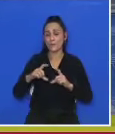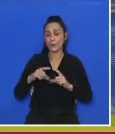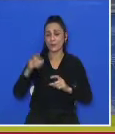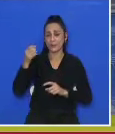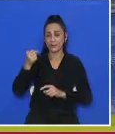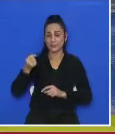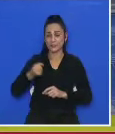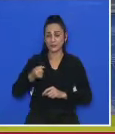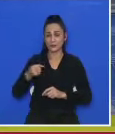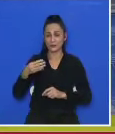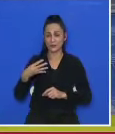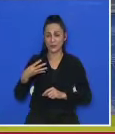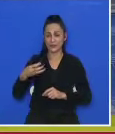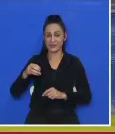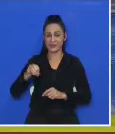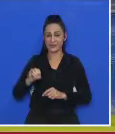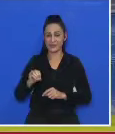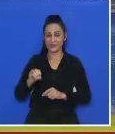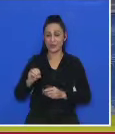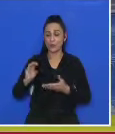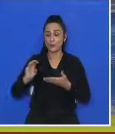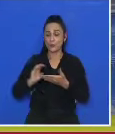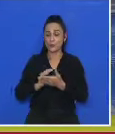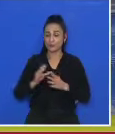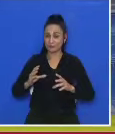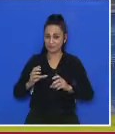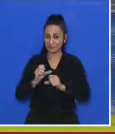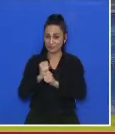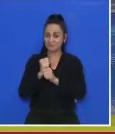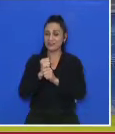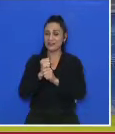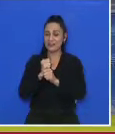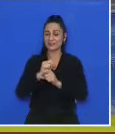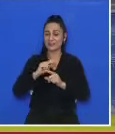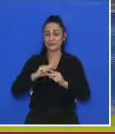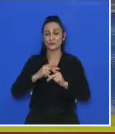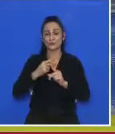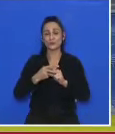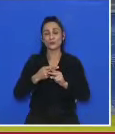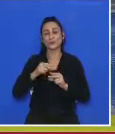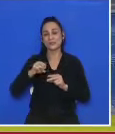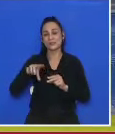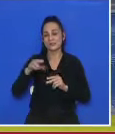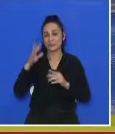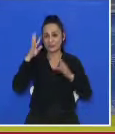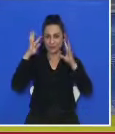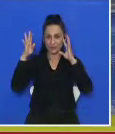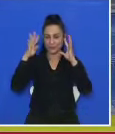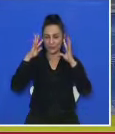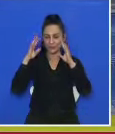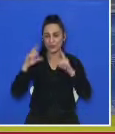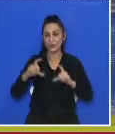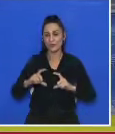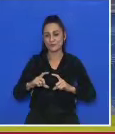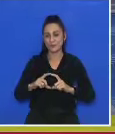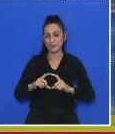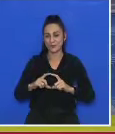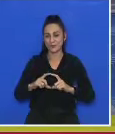Branca, 40. O prêmio está acumulado na dupla cena. Já pensou?